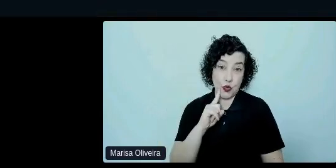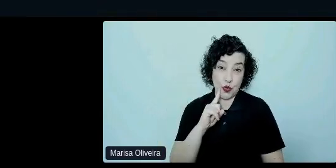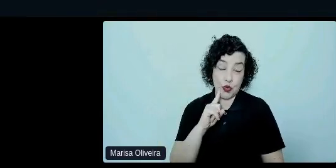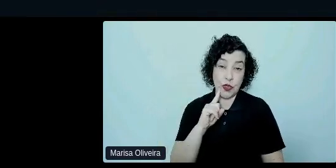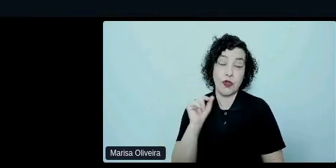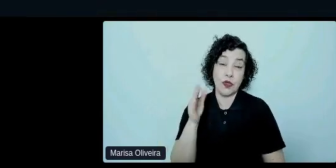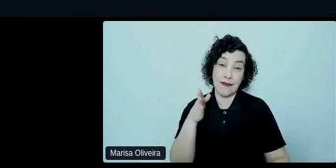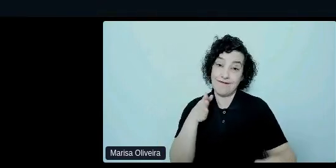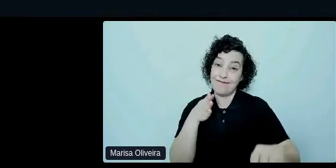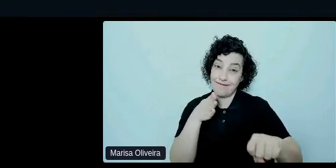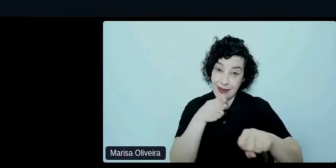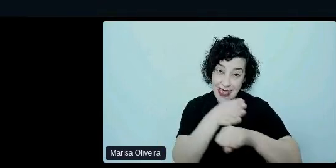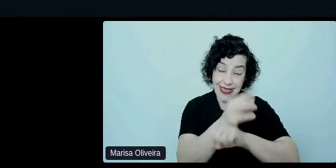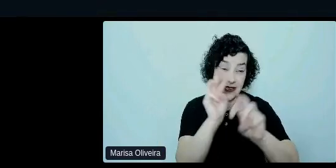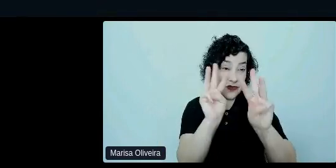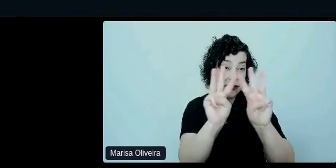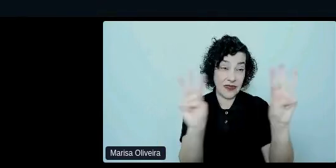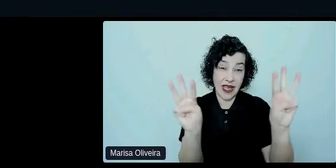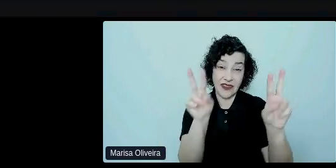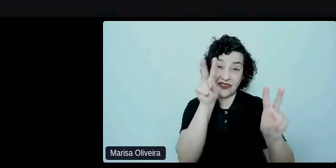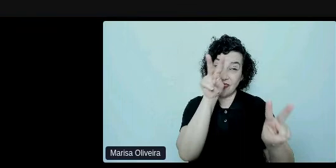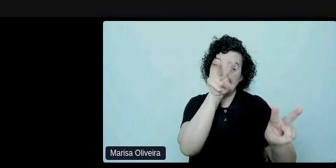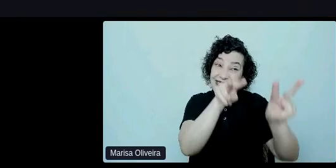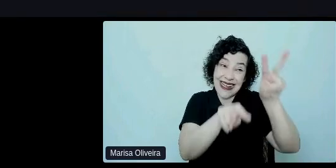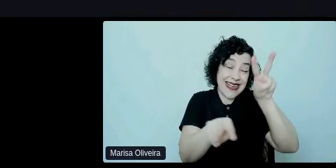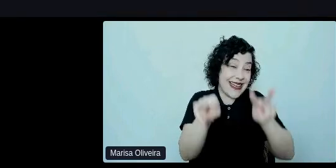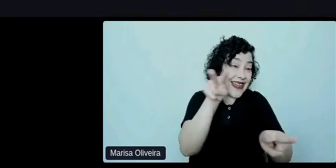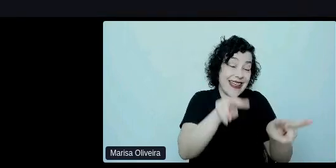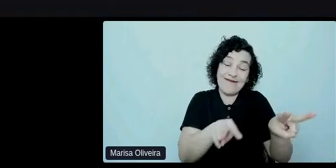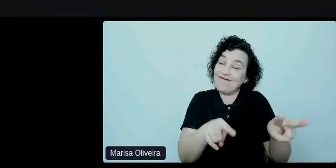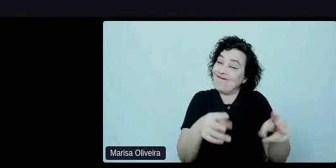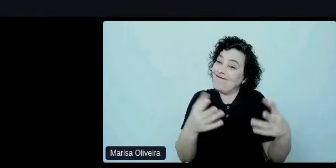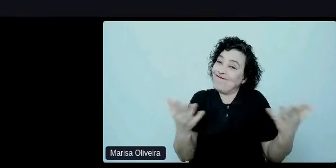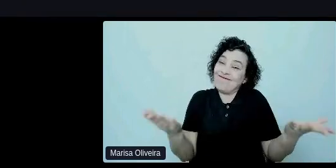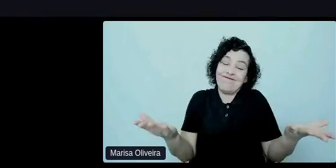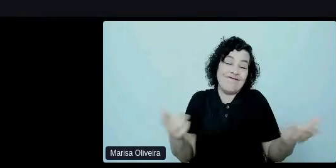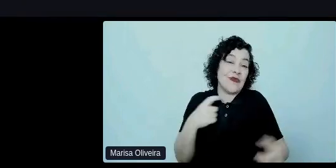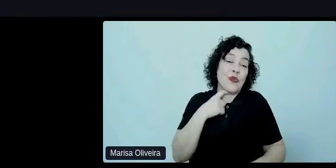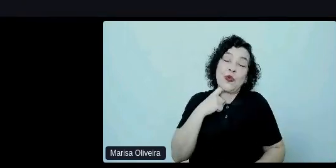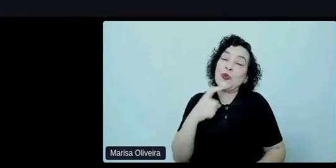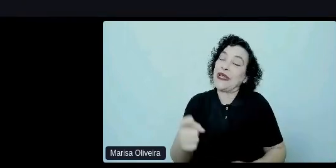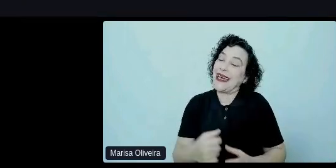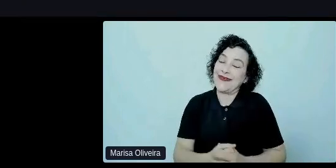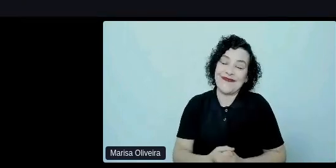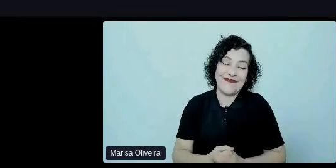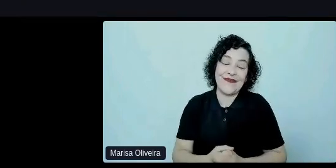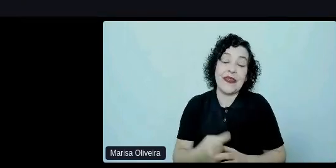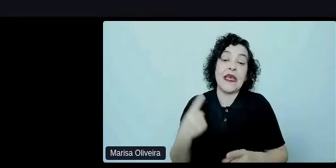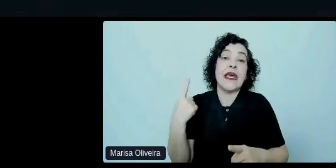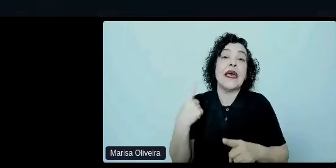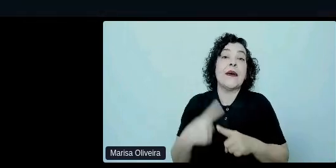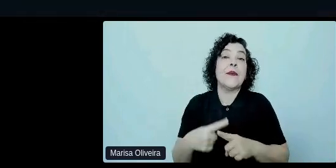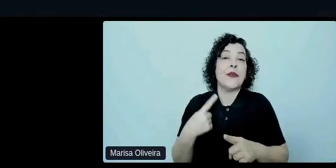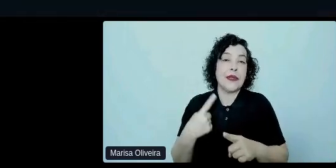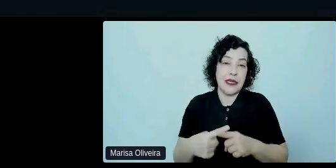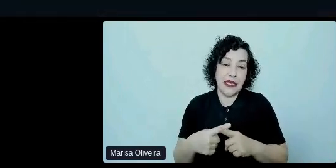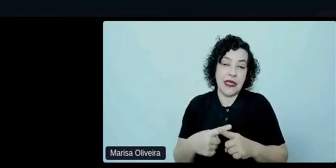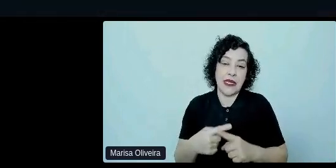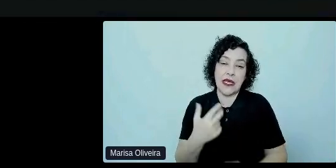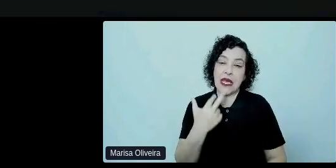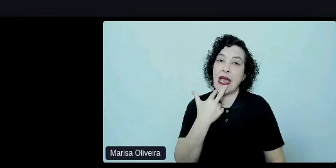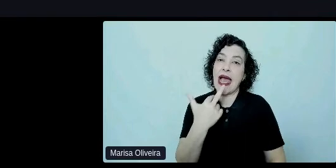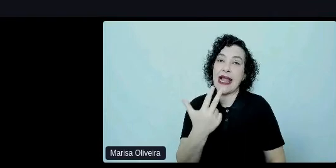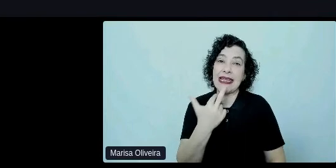não conseguem ler o que está no na nossa aplicação, porque a nossa linguagem ela é muito